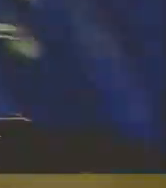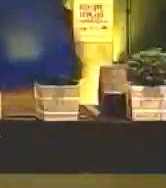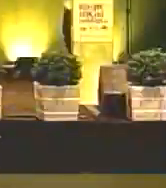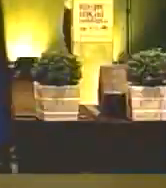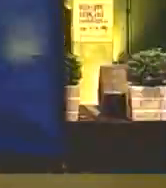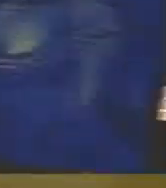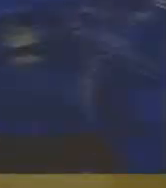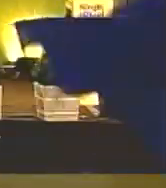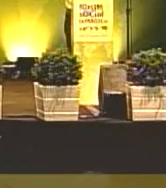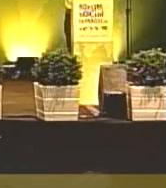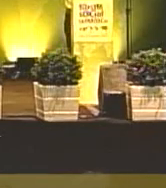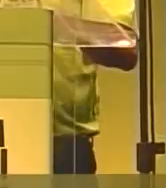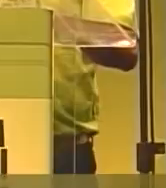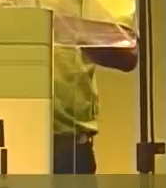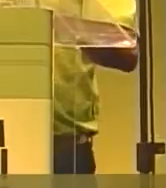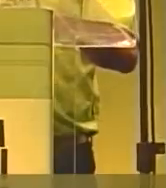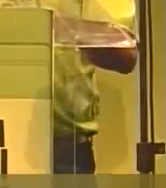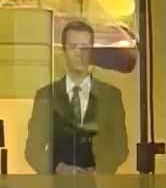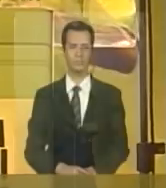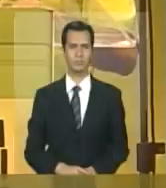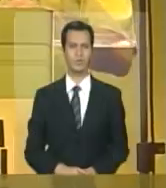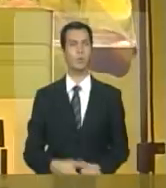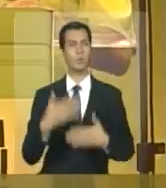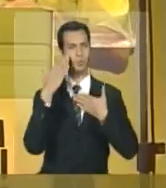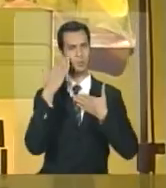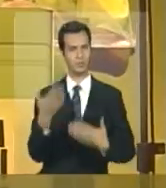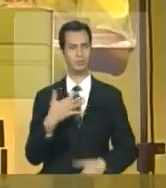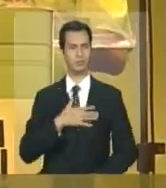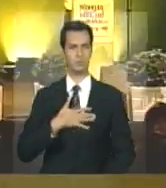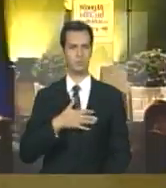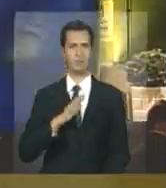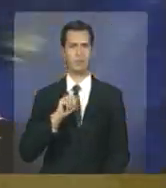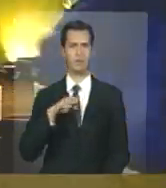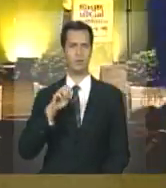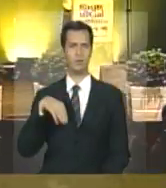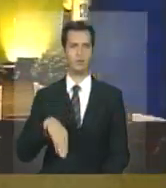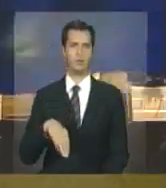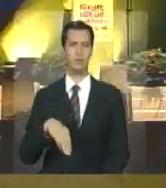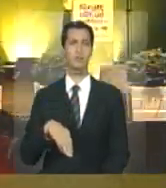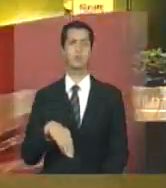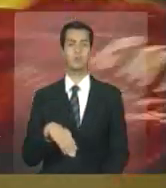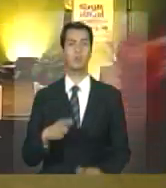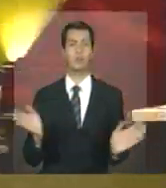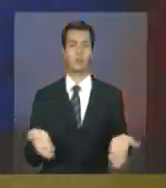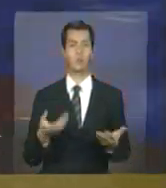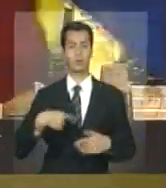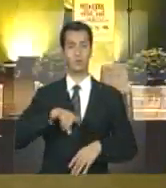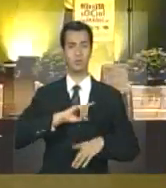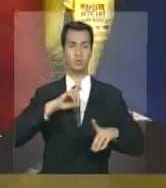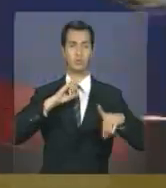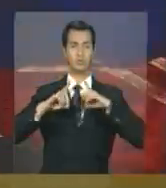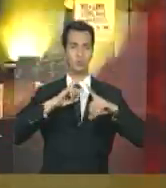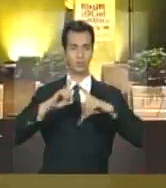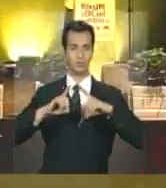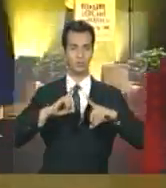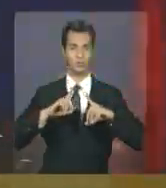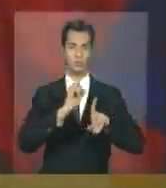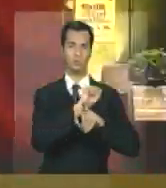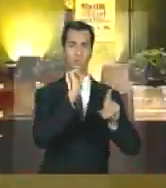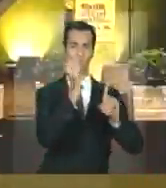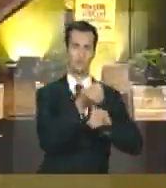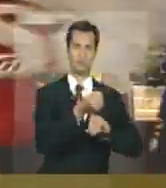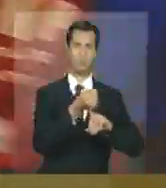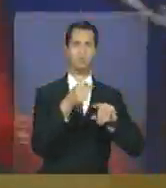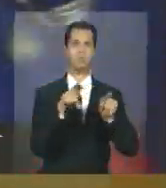Obrigado, companheira Carmen. E agora, então, a nossa dinâmica de diálogo entre sociedade civil e